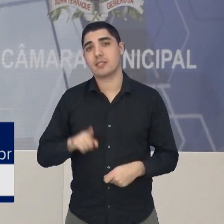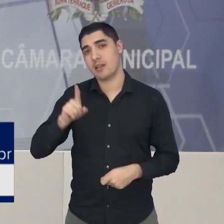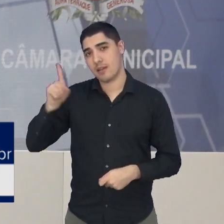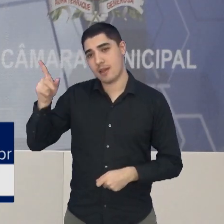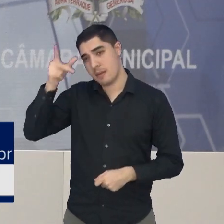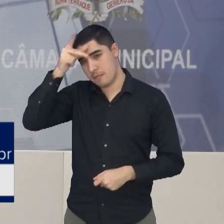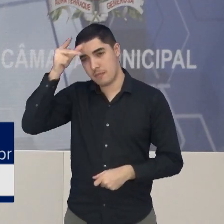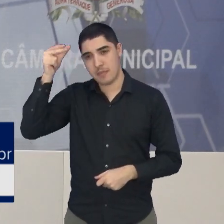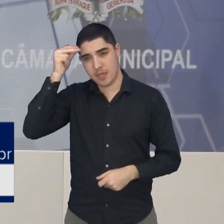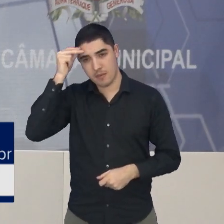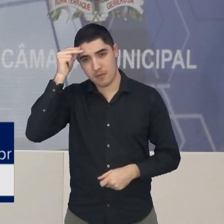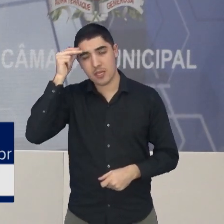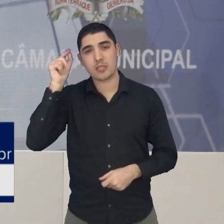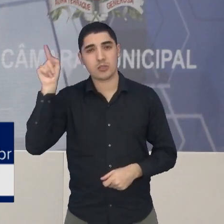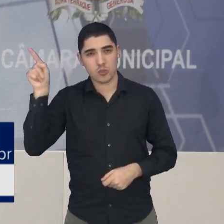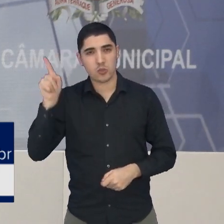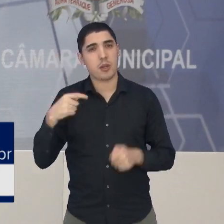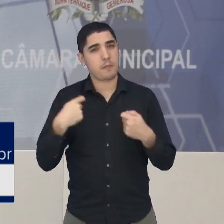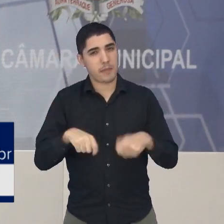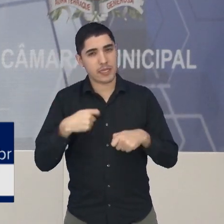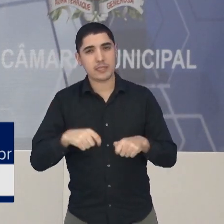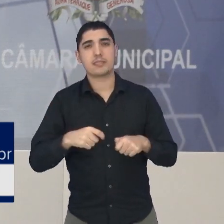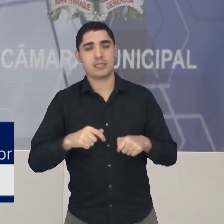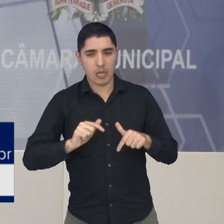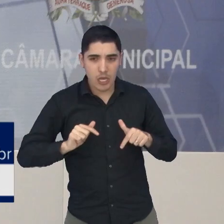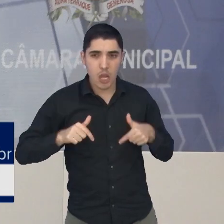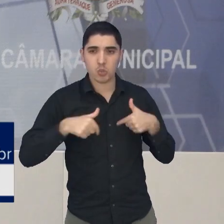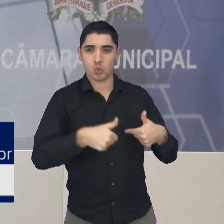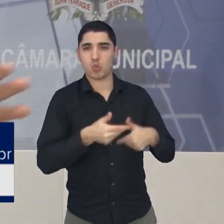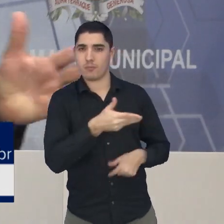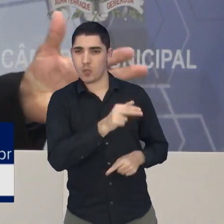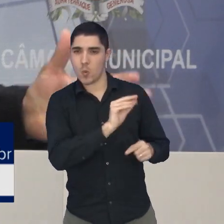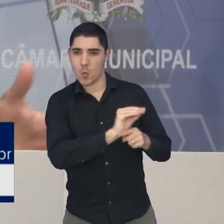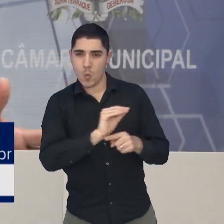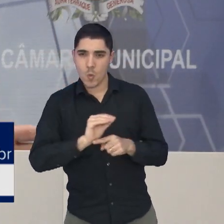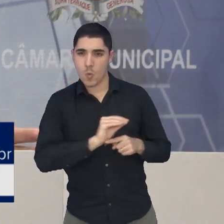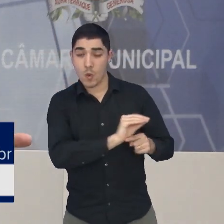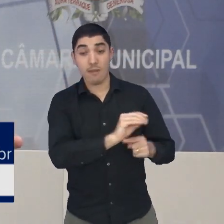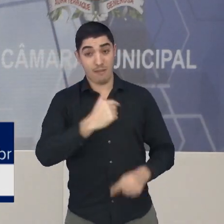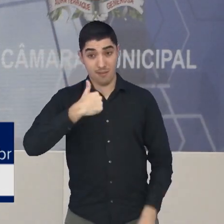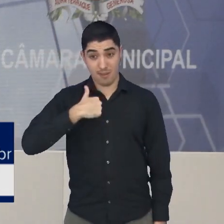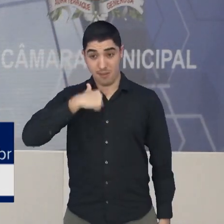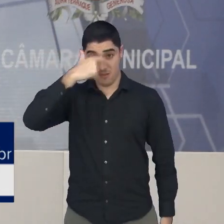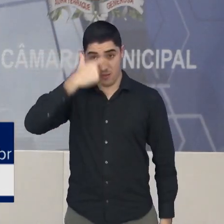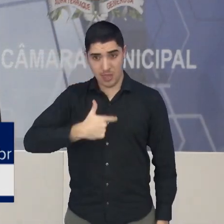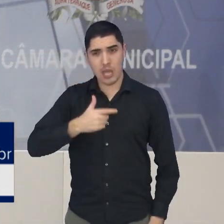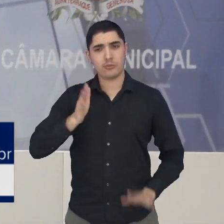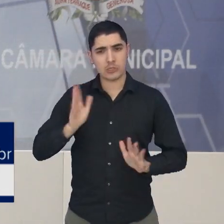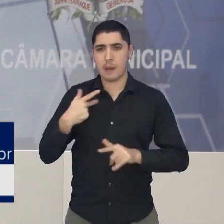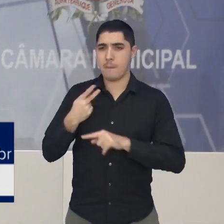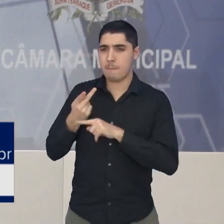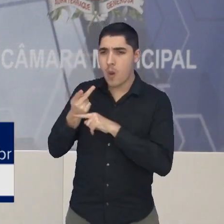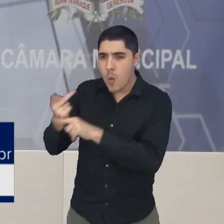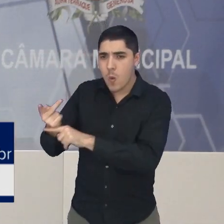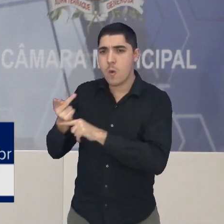parte do governo, por parte da prefeitura. E eu, por diversas vezes, procurei o